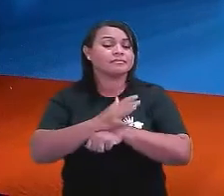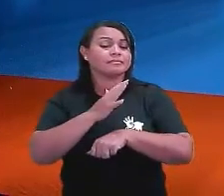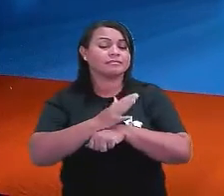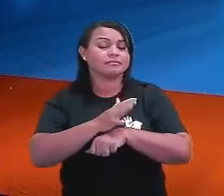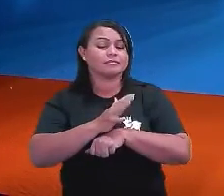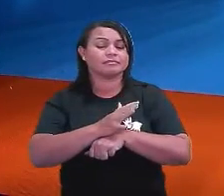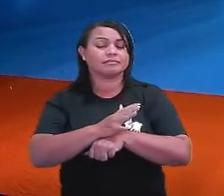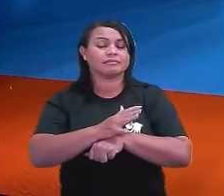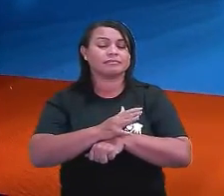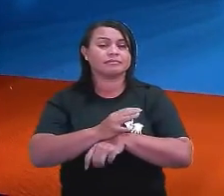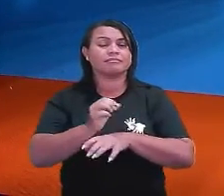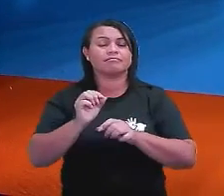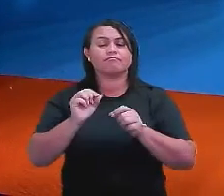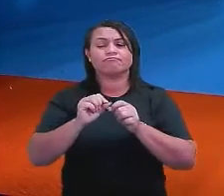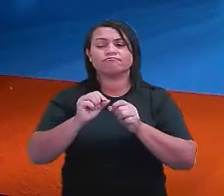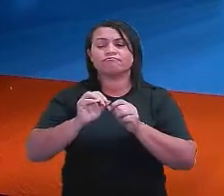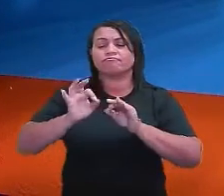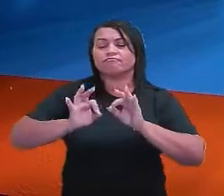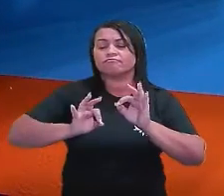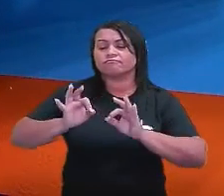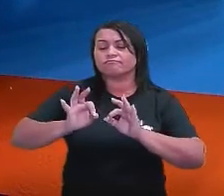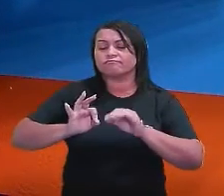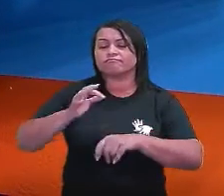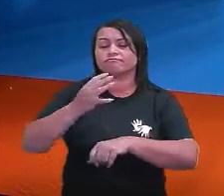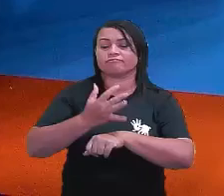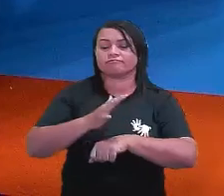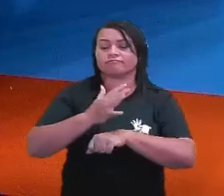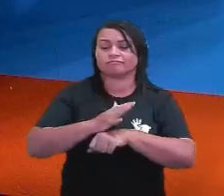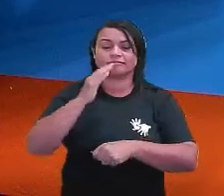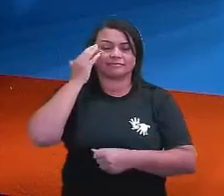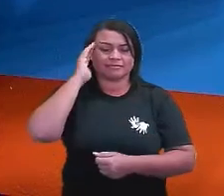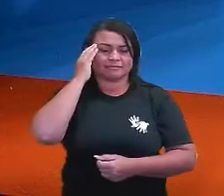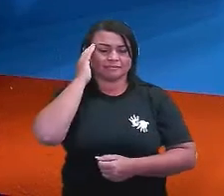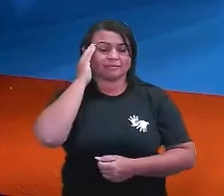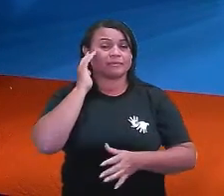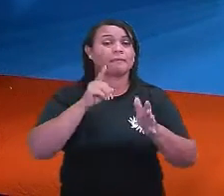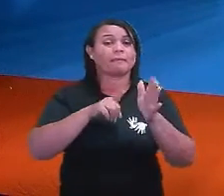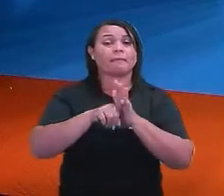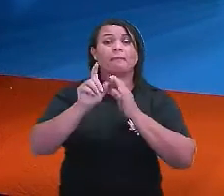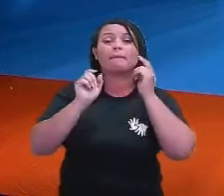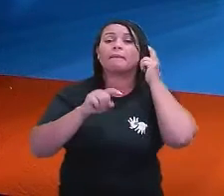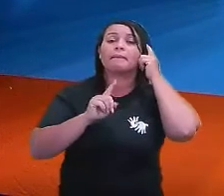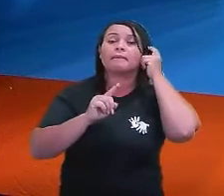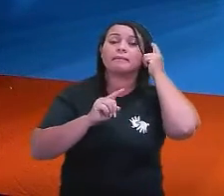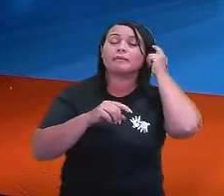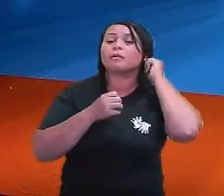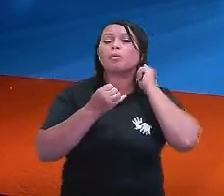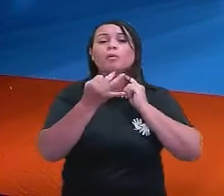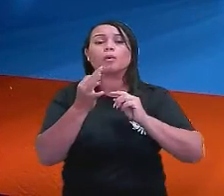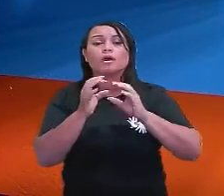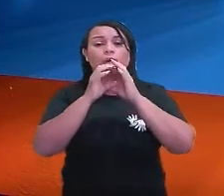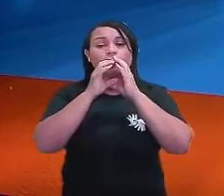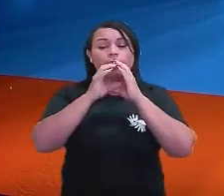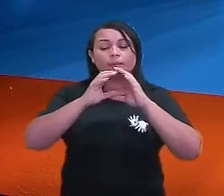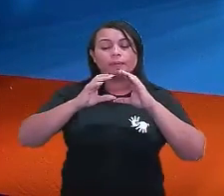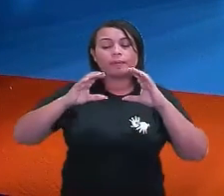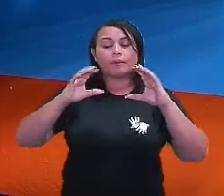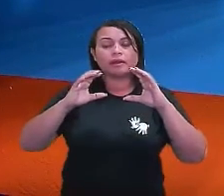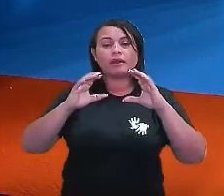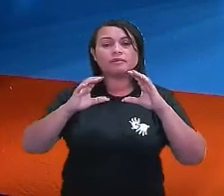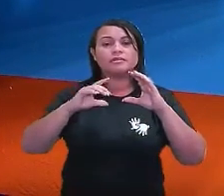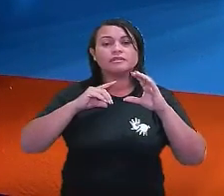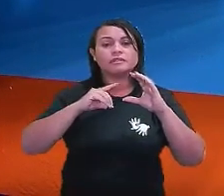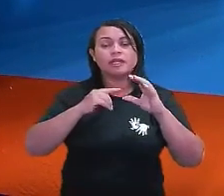ó, fazer e treinar, tá certo? Então, a pergunta é, quantos balões azuis Sila